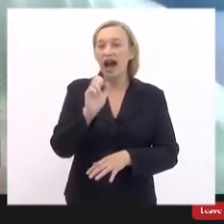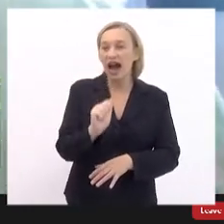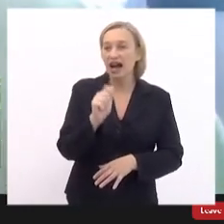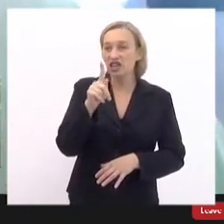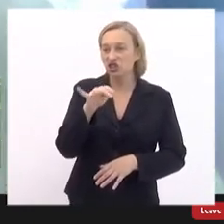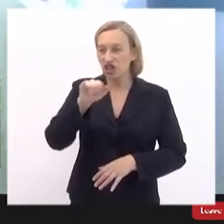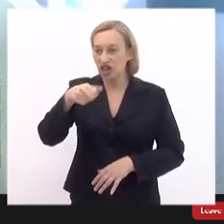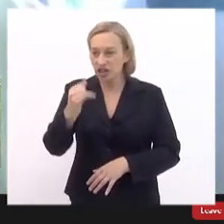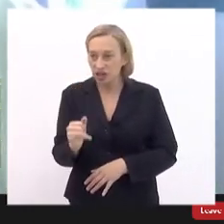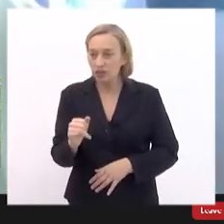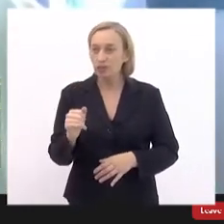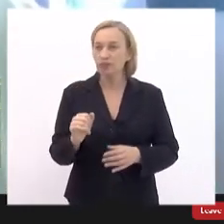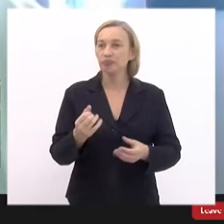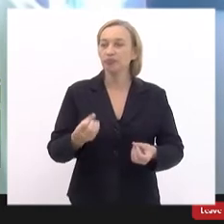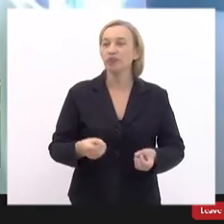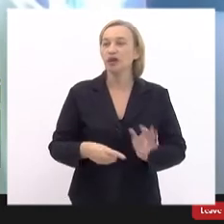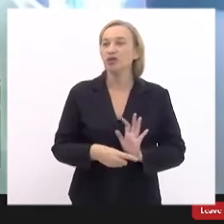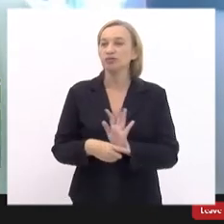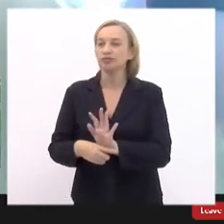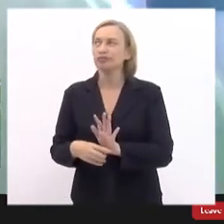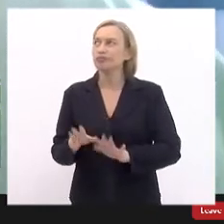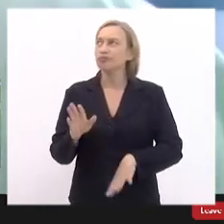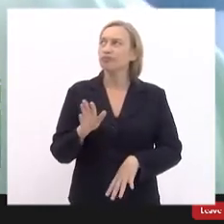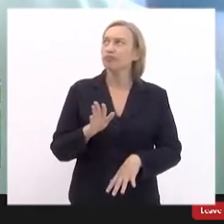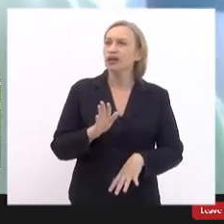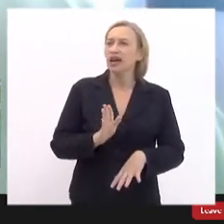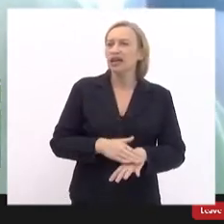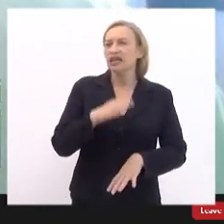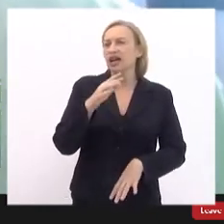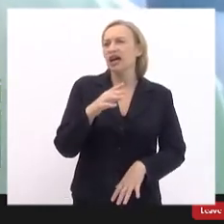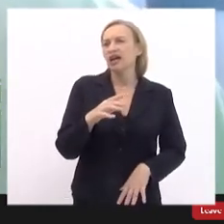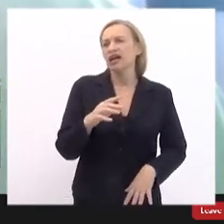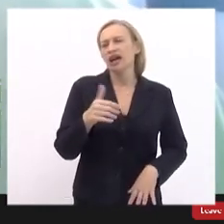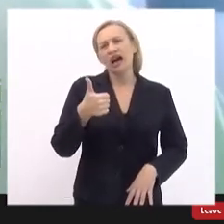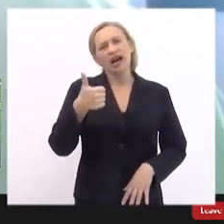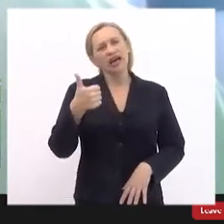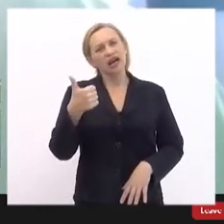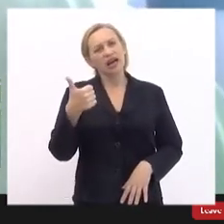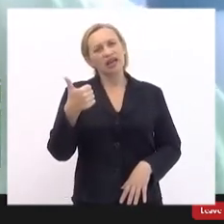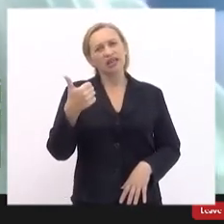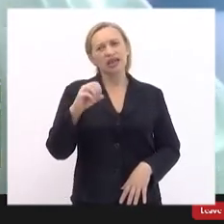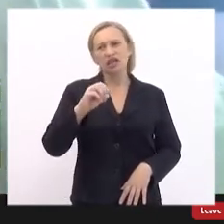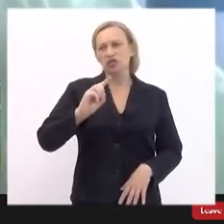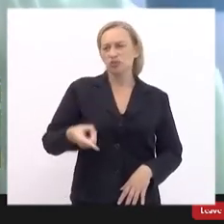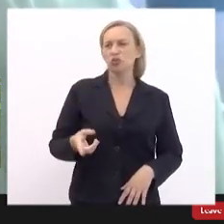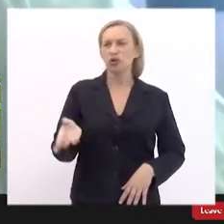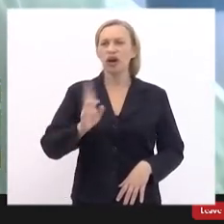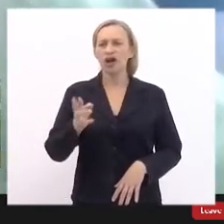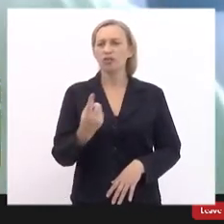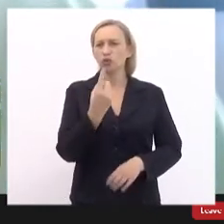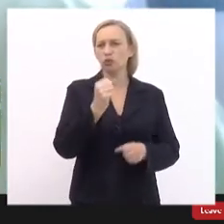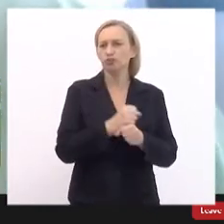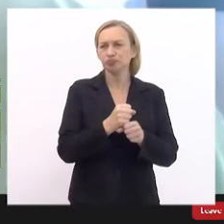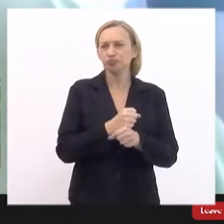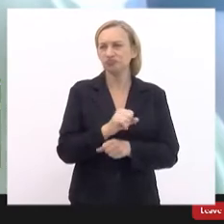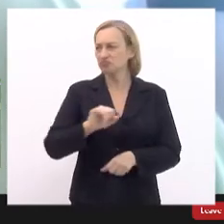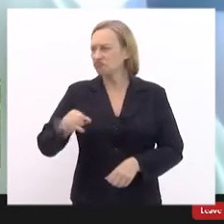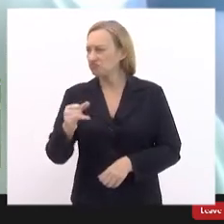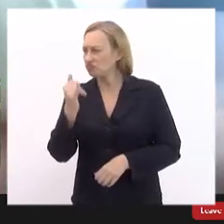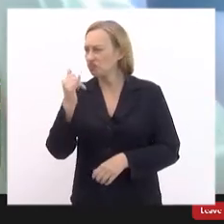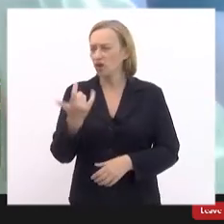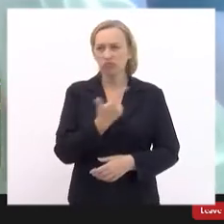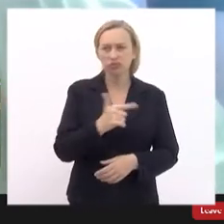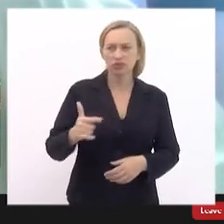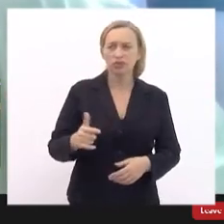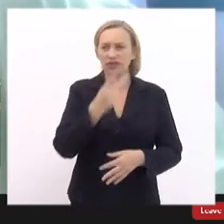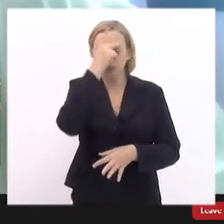dava créditos de até R$10 mil por um ano, sem juros, para